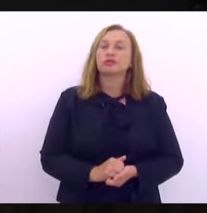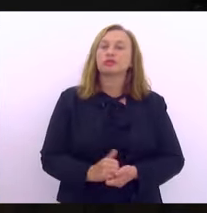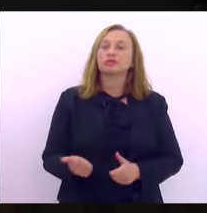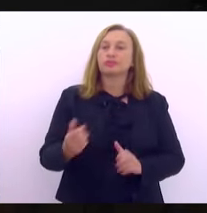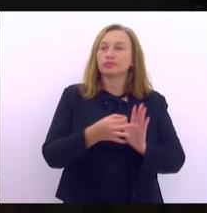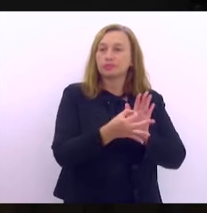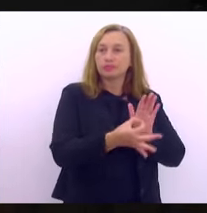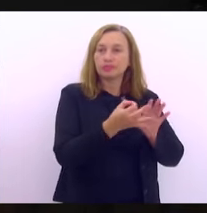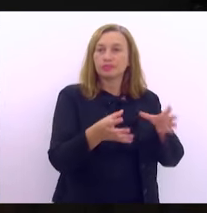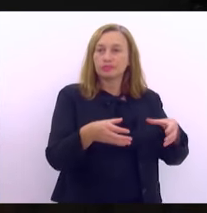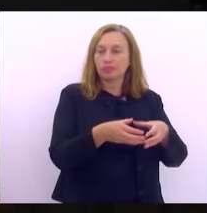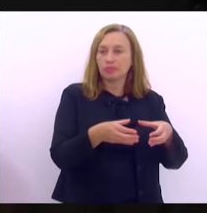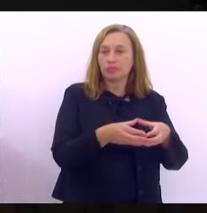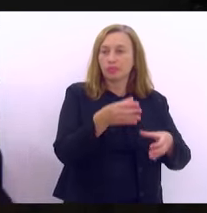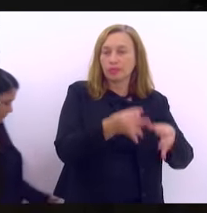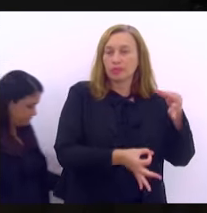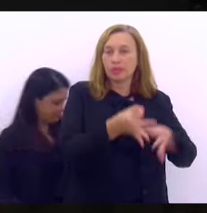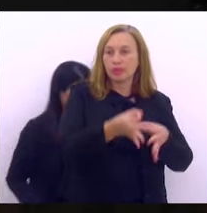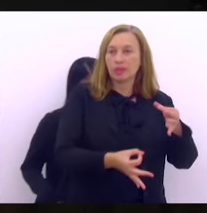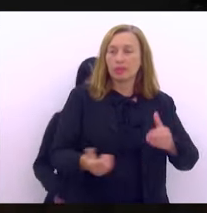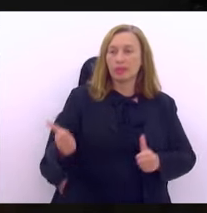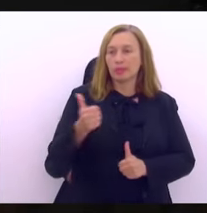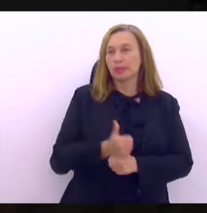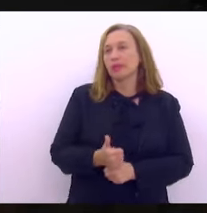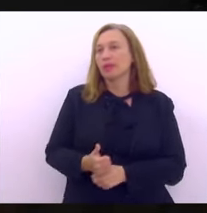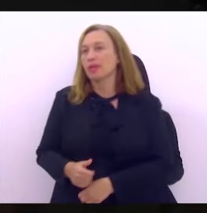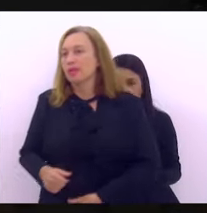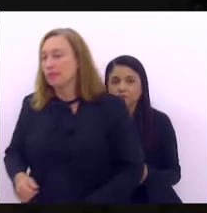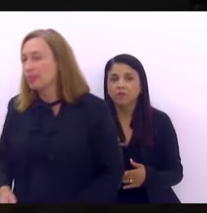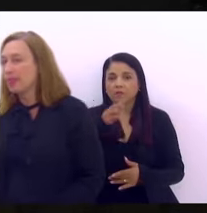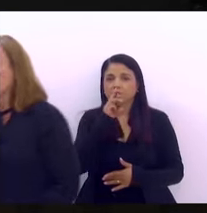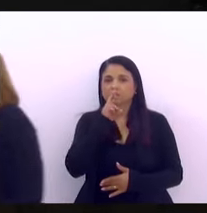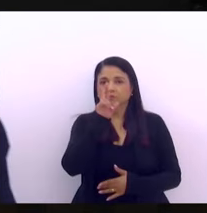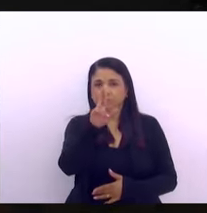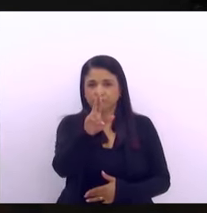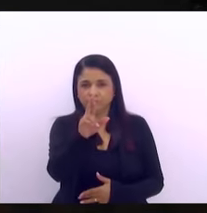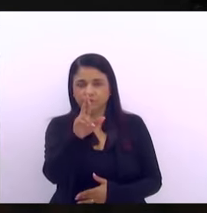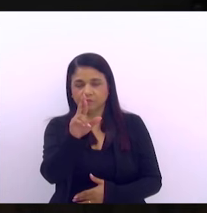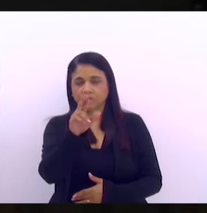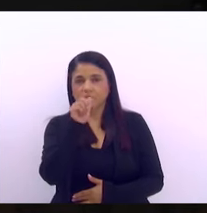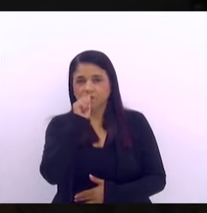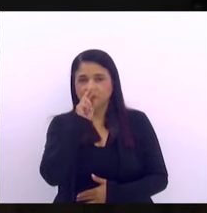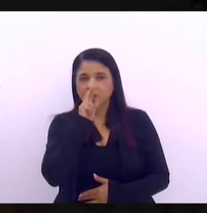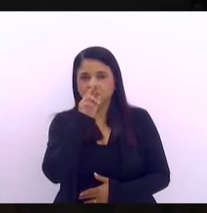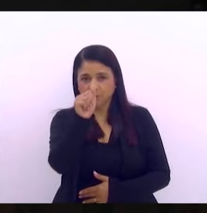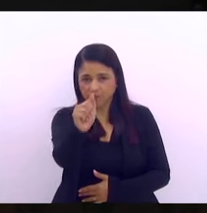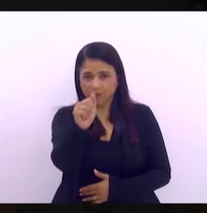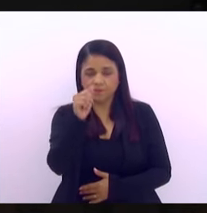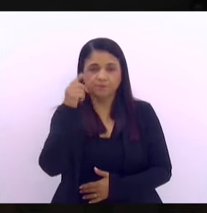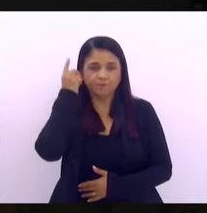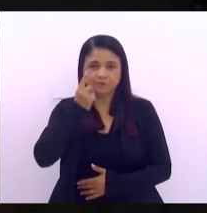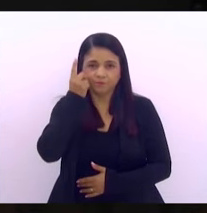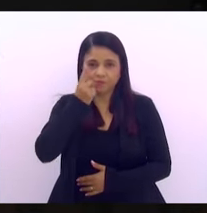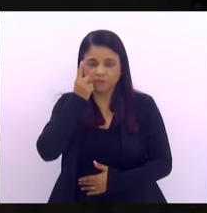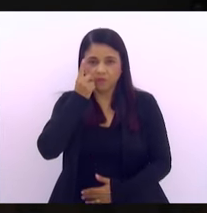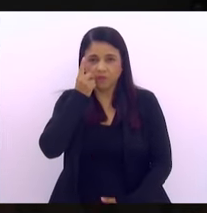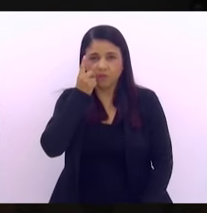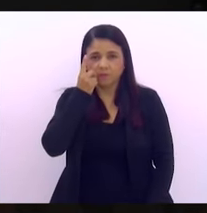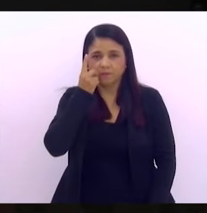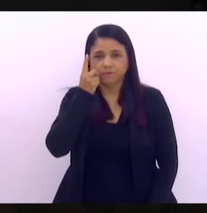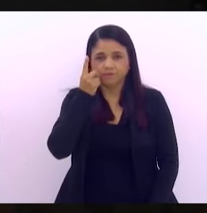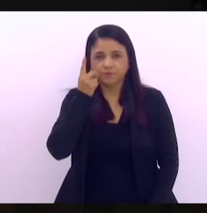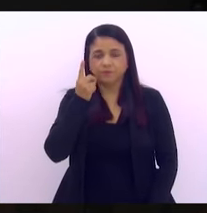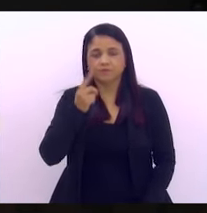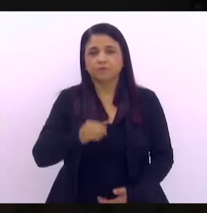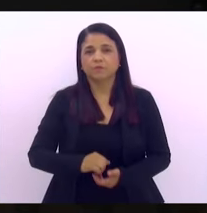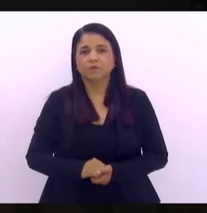parecer pela Comissão de Constituição e Justiça, deputado Rodrigo Amorim. Deputado...